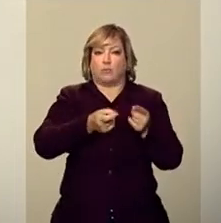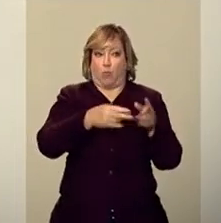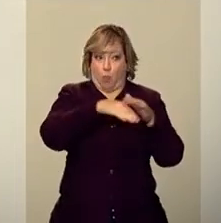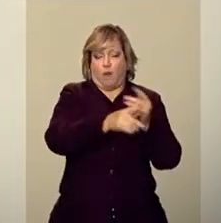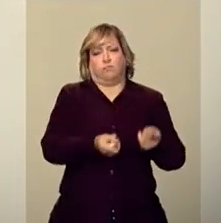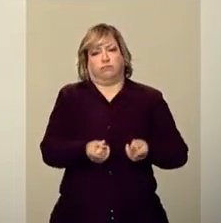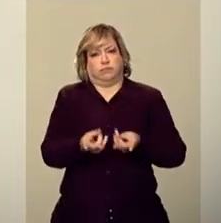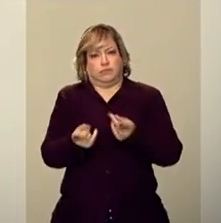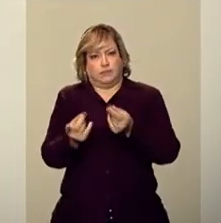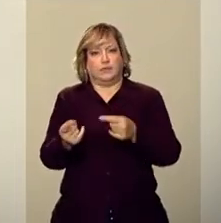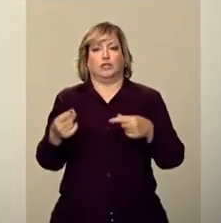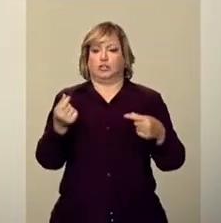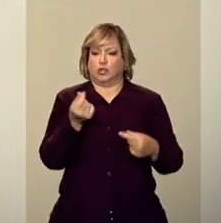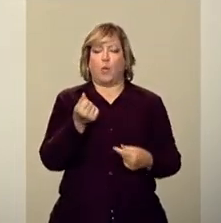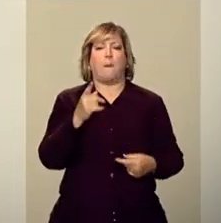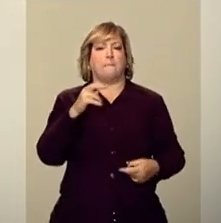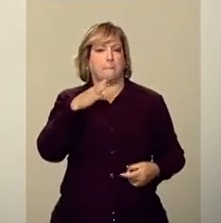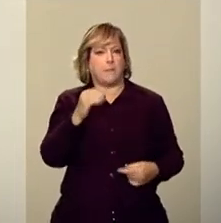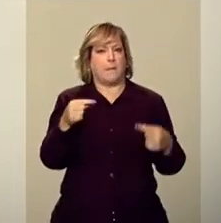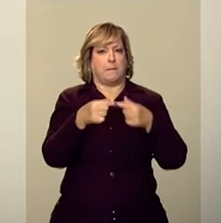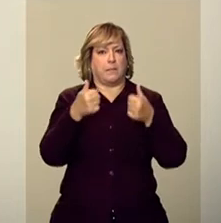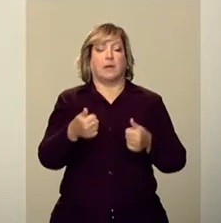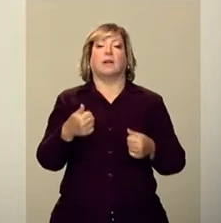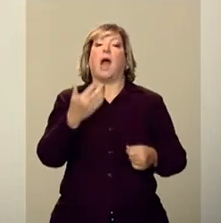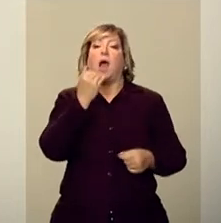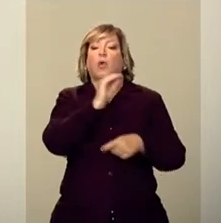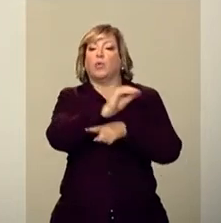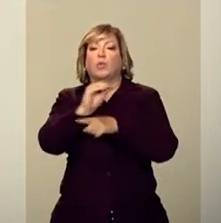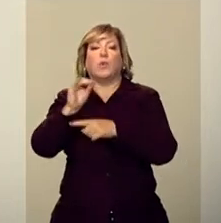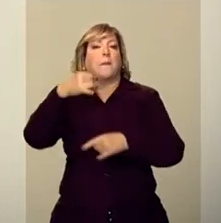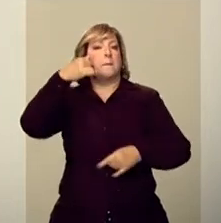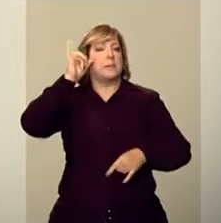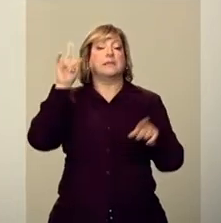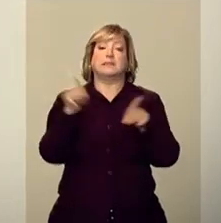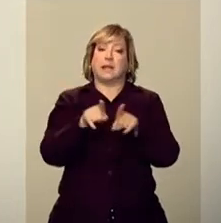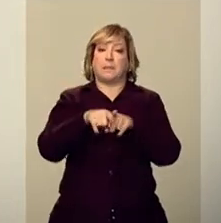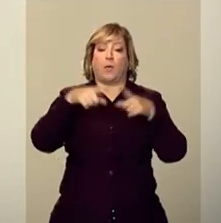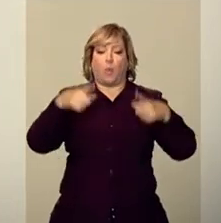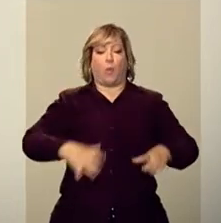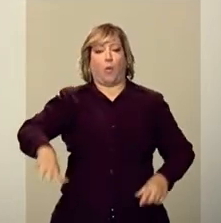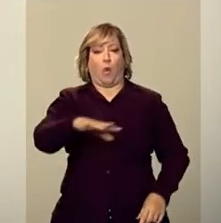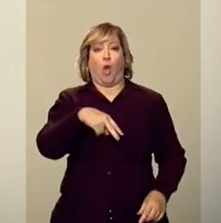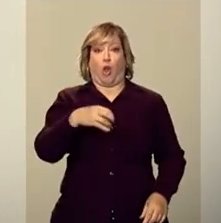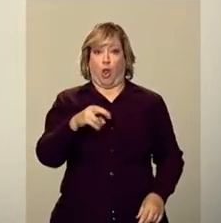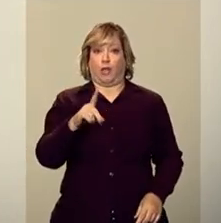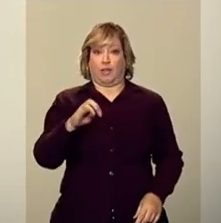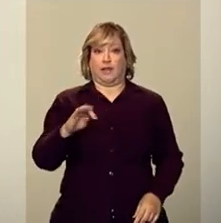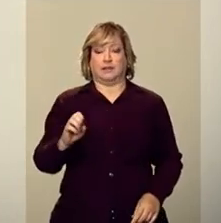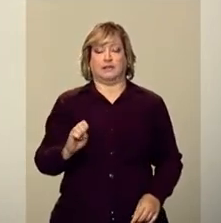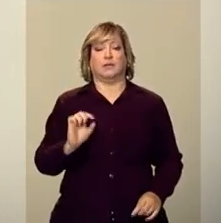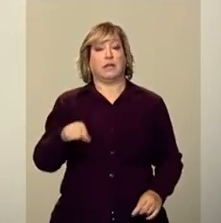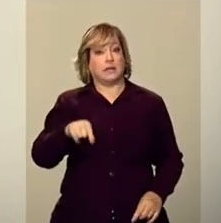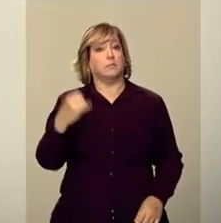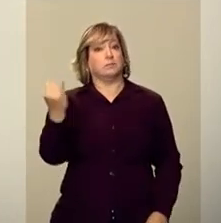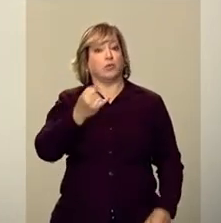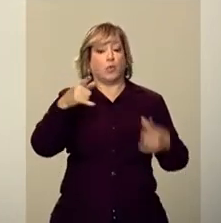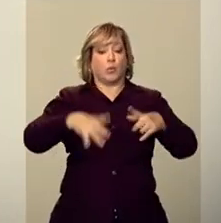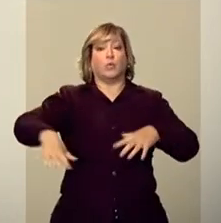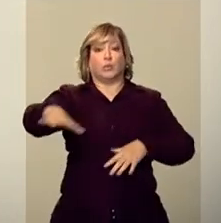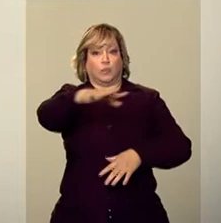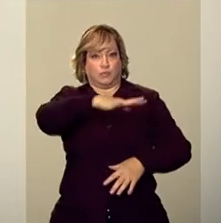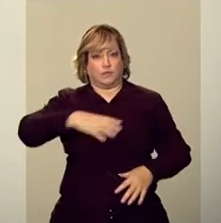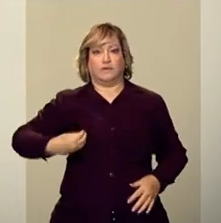a um preço adequado e garante alimentação dos animais no nordeste isso é muito importante para quem vive na região